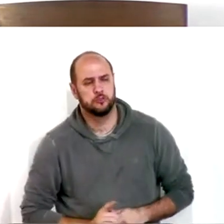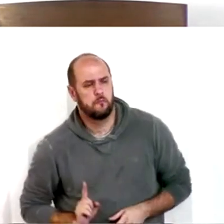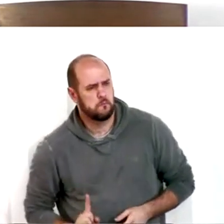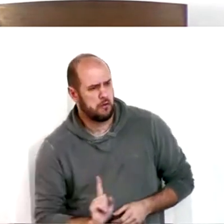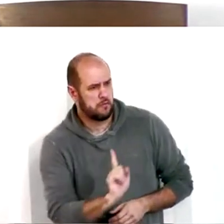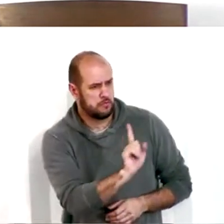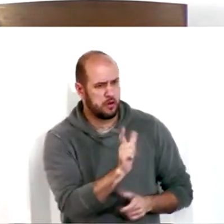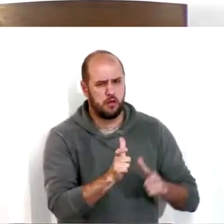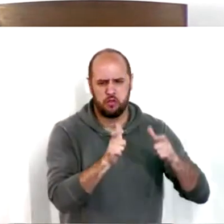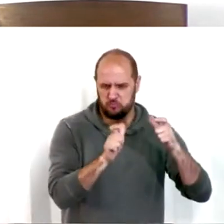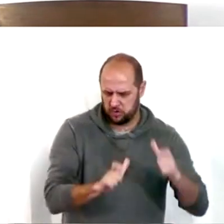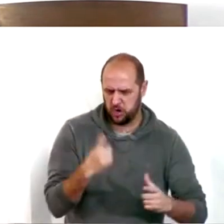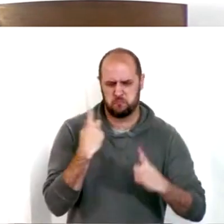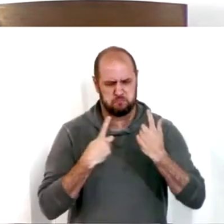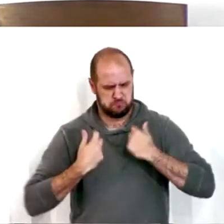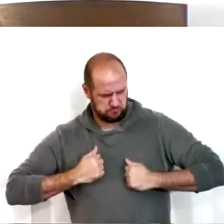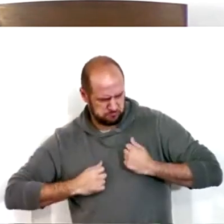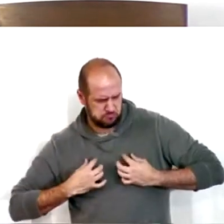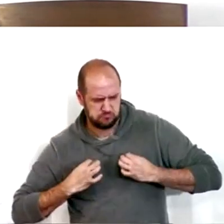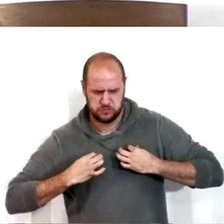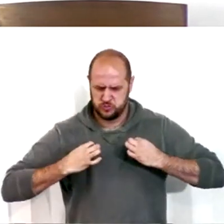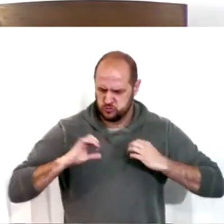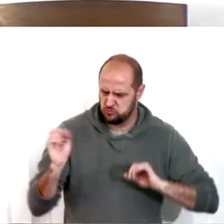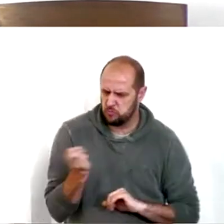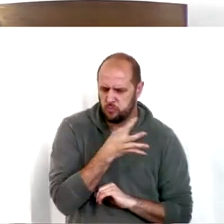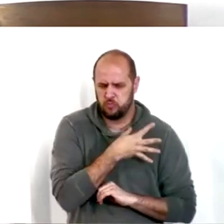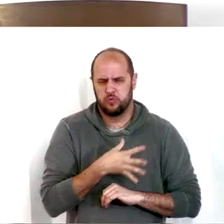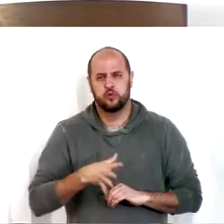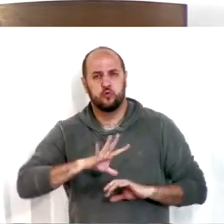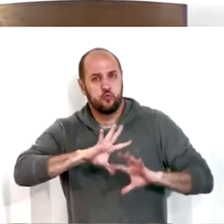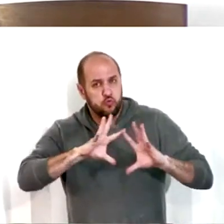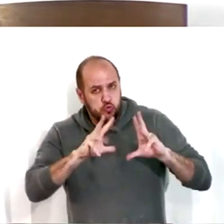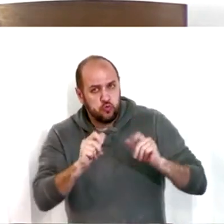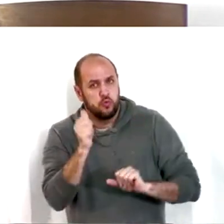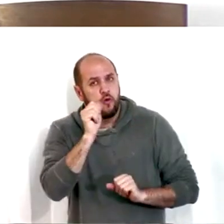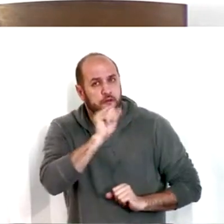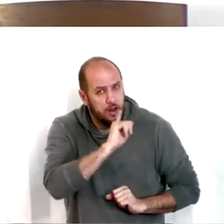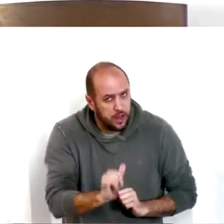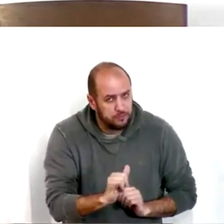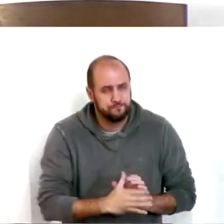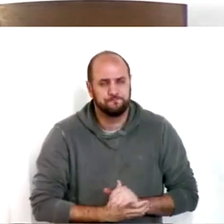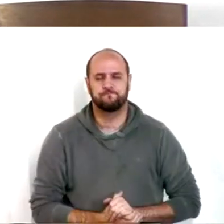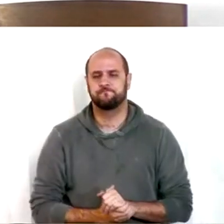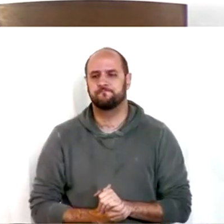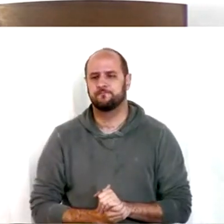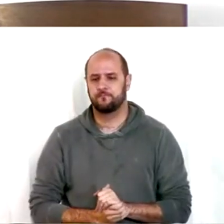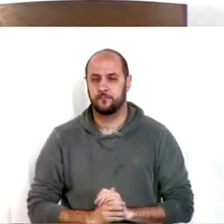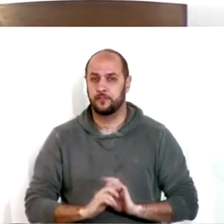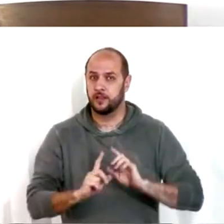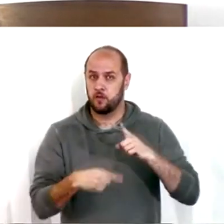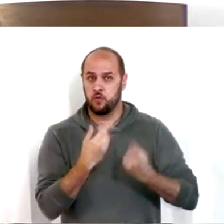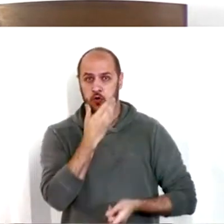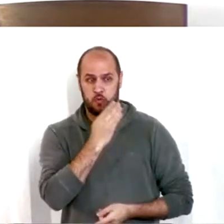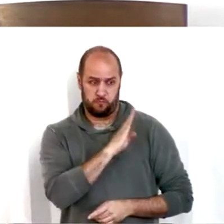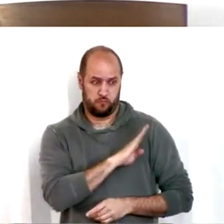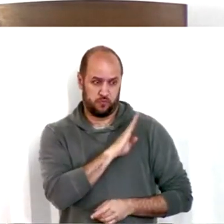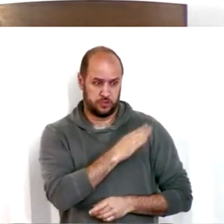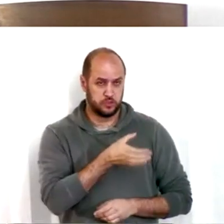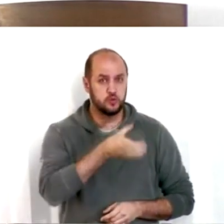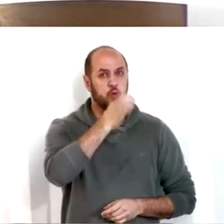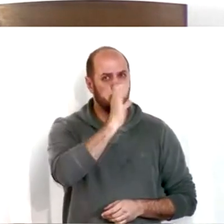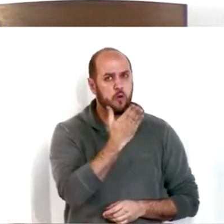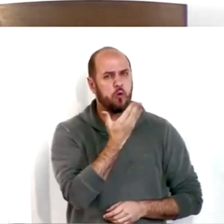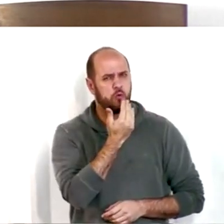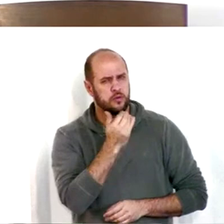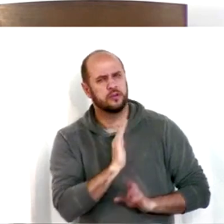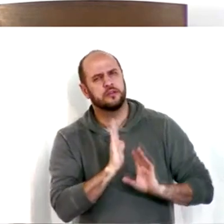para a eira e fez conforme tudo quanto sua sogra lhe havia ordenado. Havendo, pois, Boaz comido e bebido,